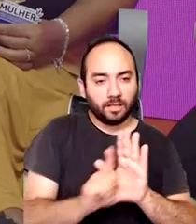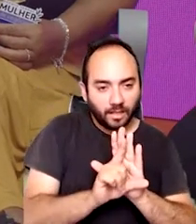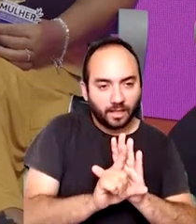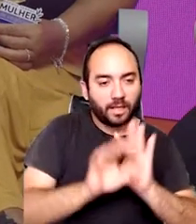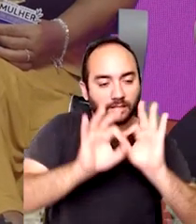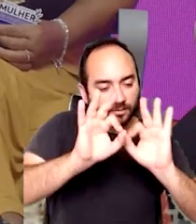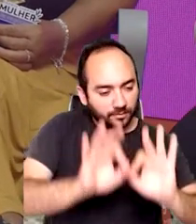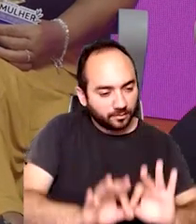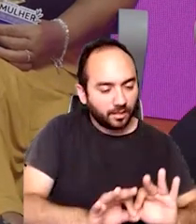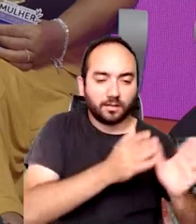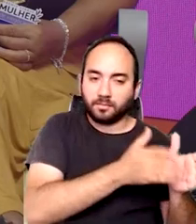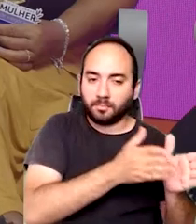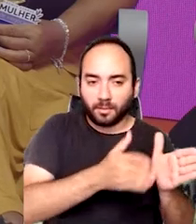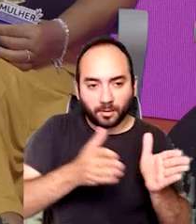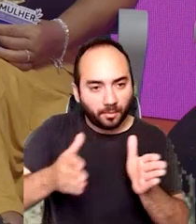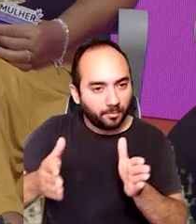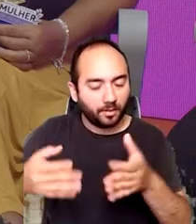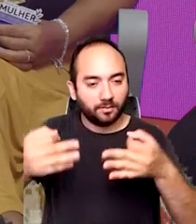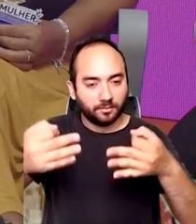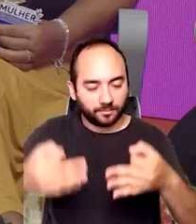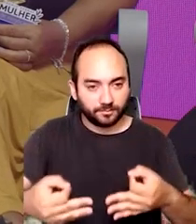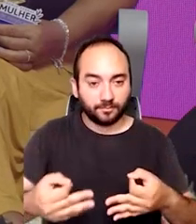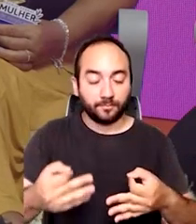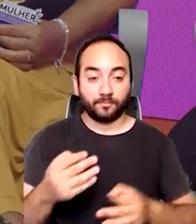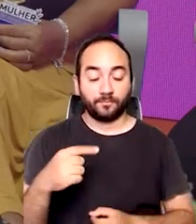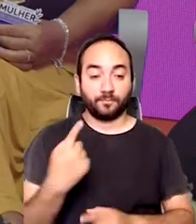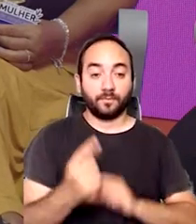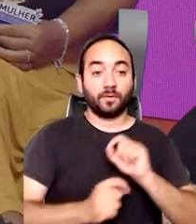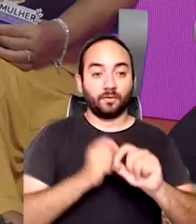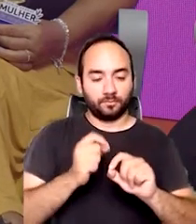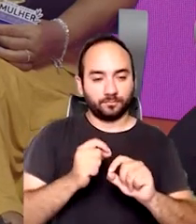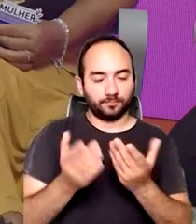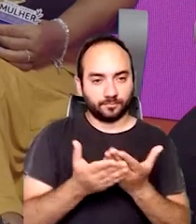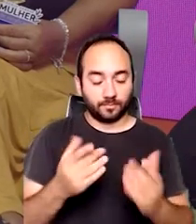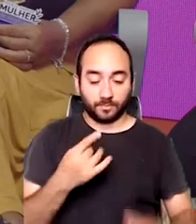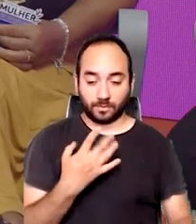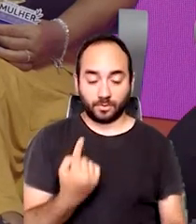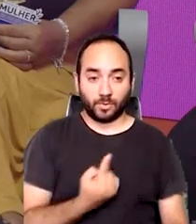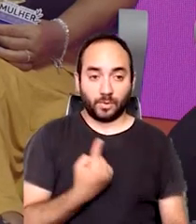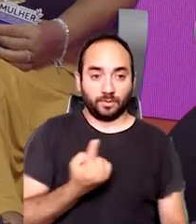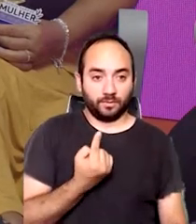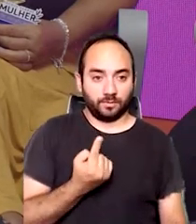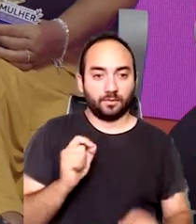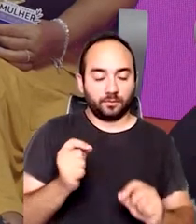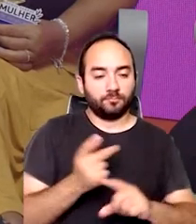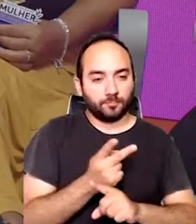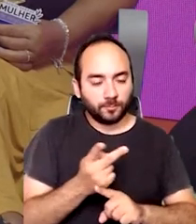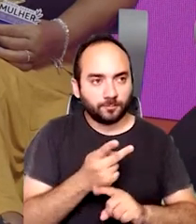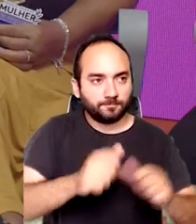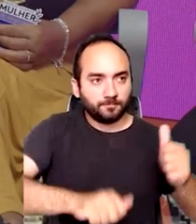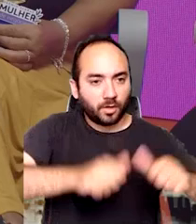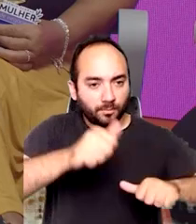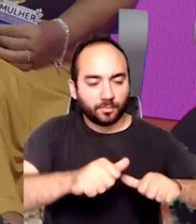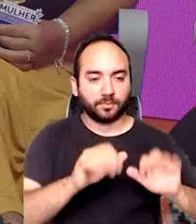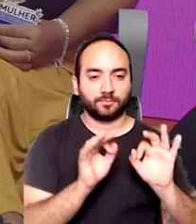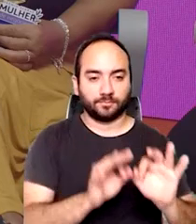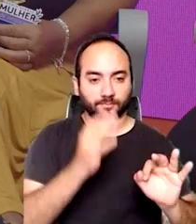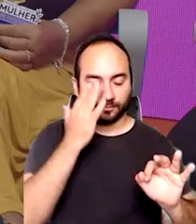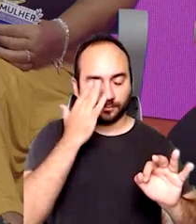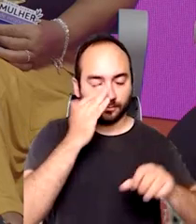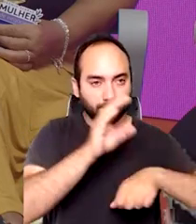legalizar foi fazer todo os processos enquanto isso mesmo sozinha eu procurei me